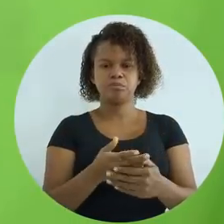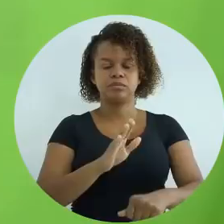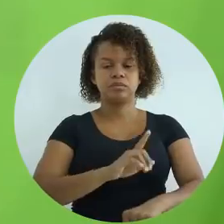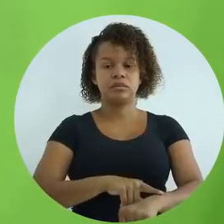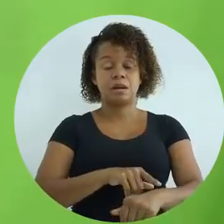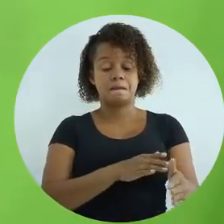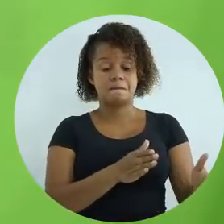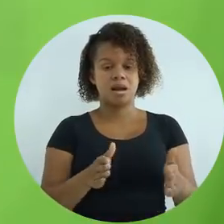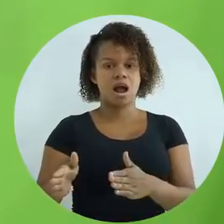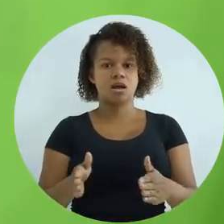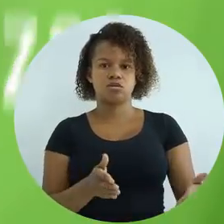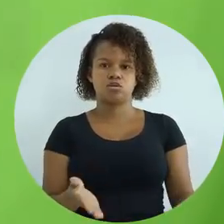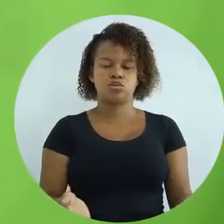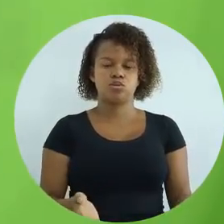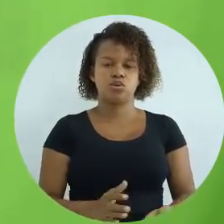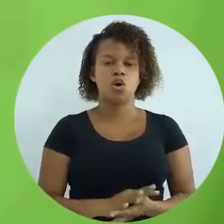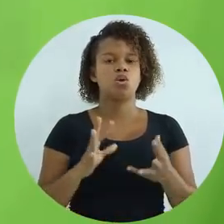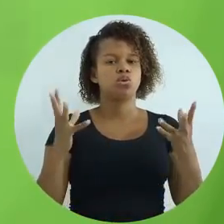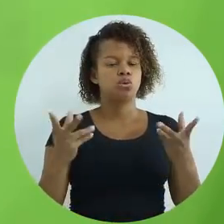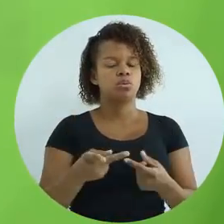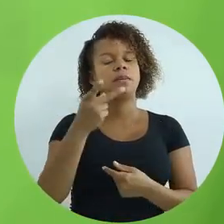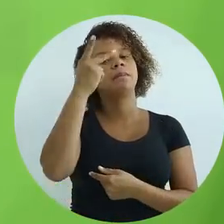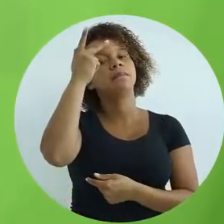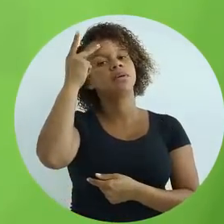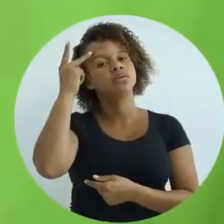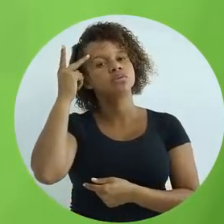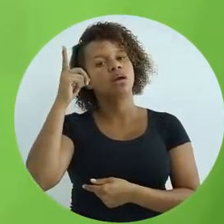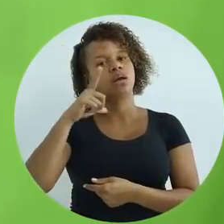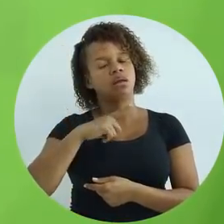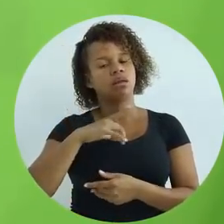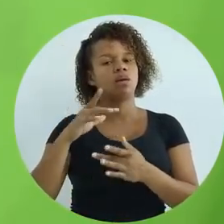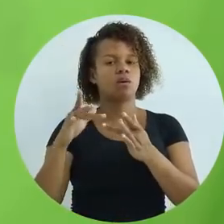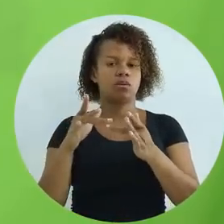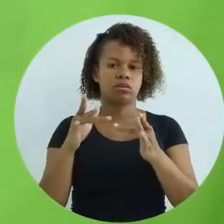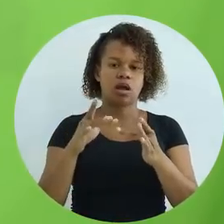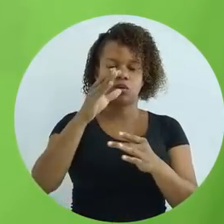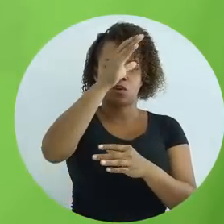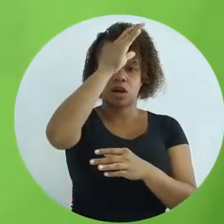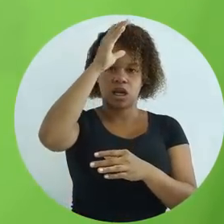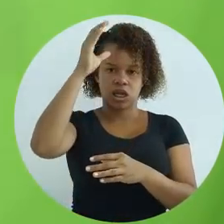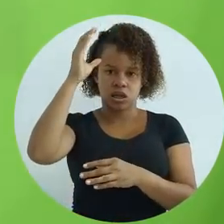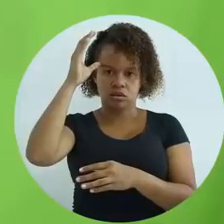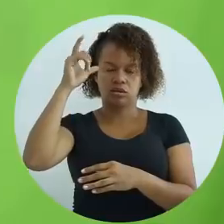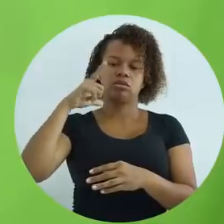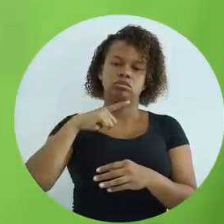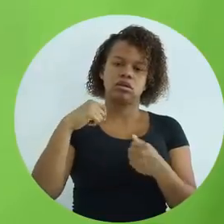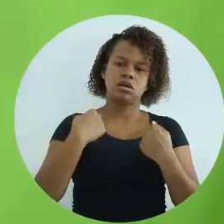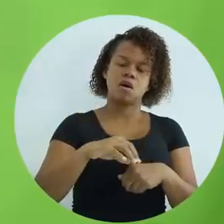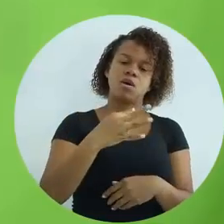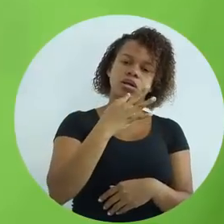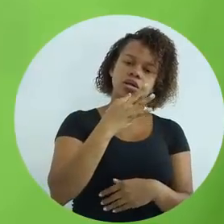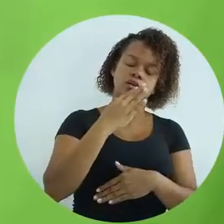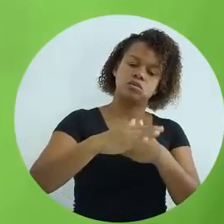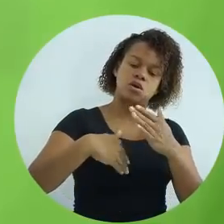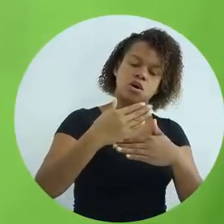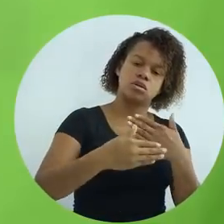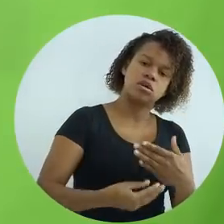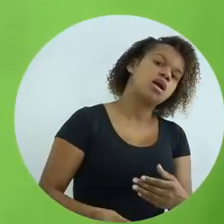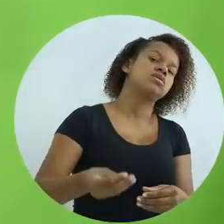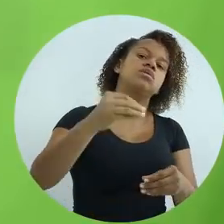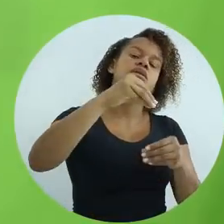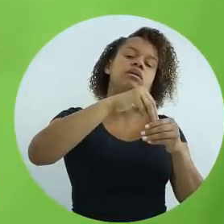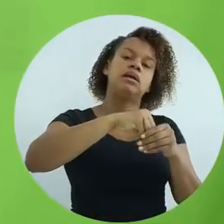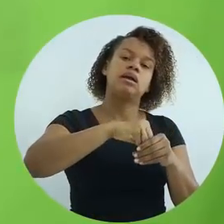prazos. Todas as pessoas que têm contato com o cliente têm que conhecer os processos internos